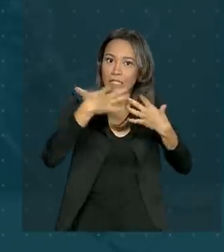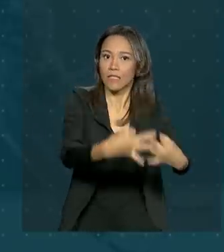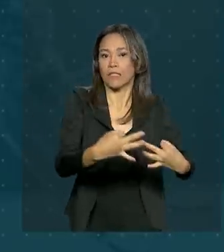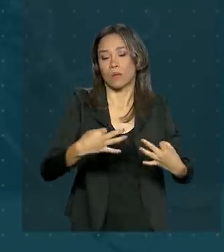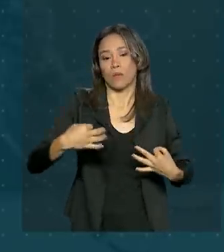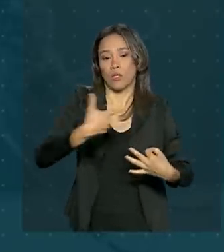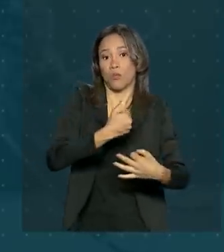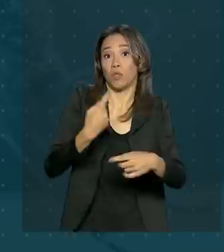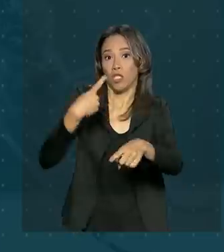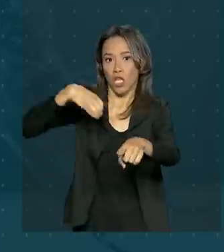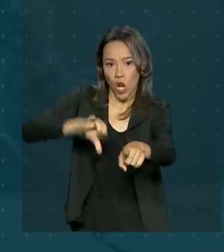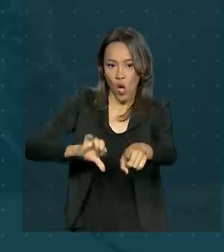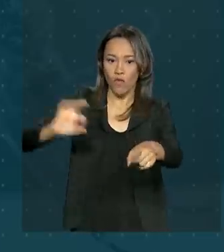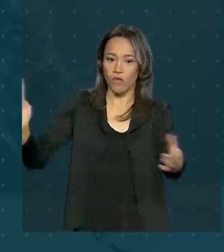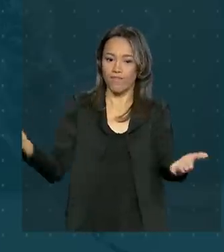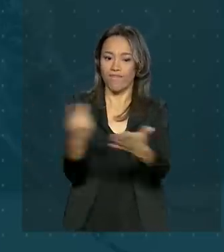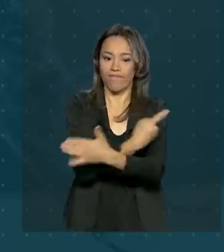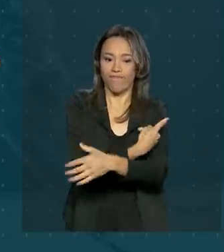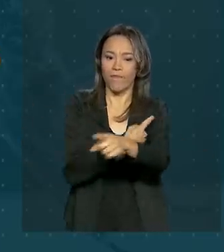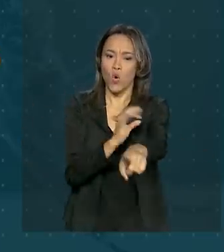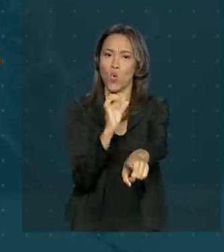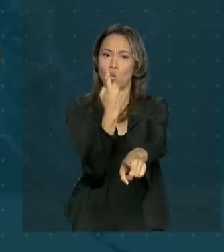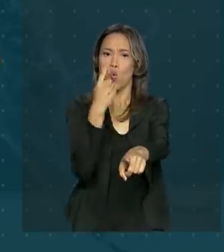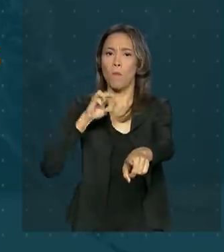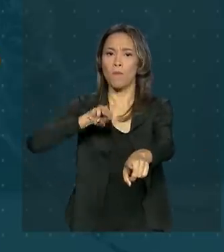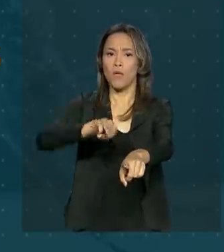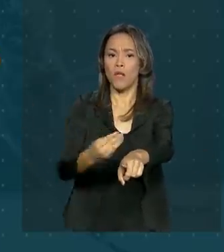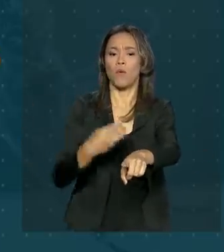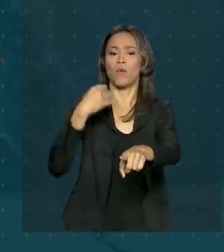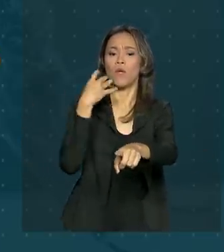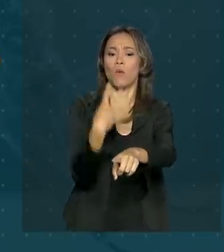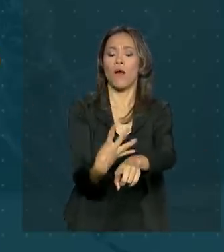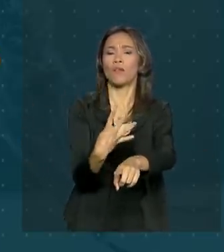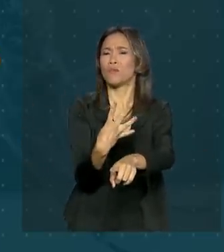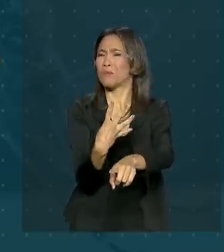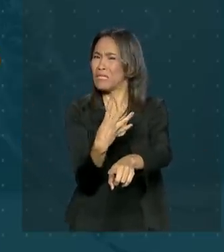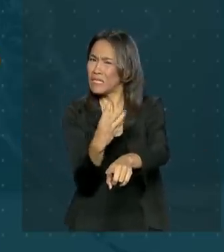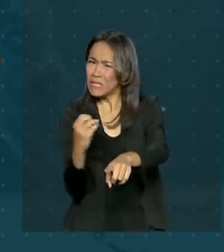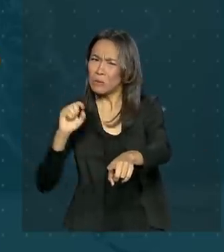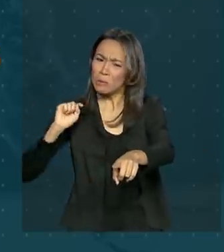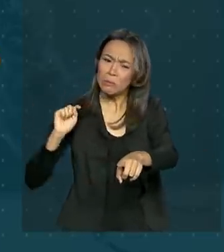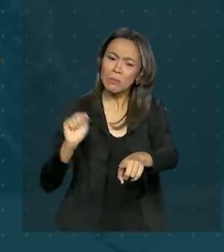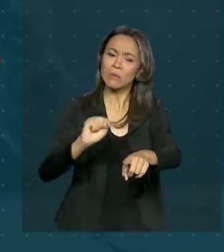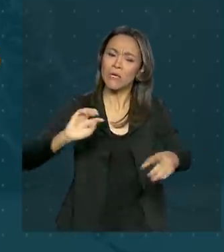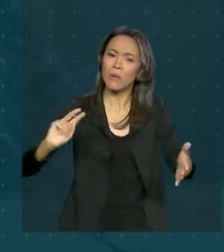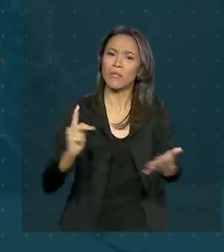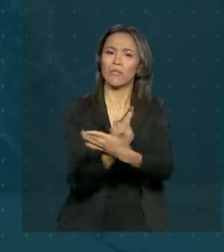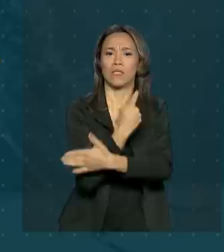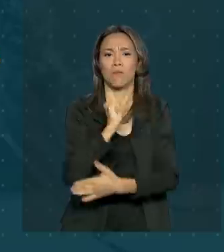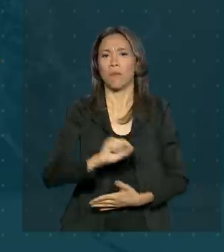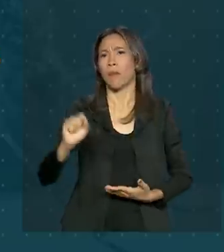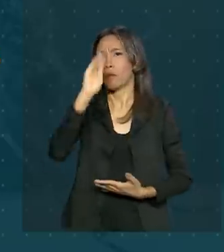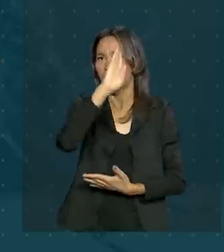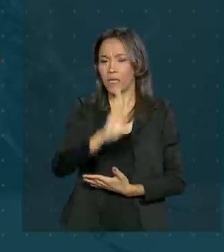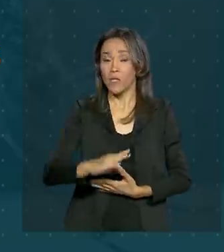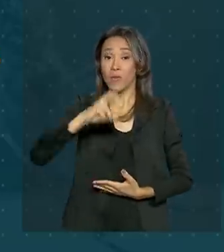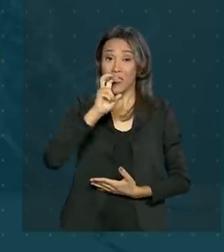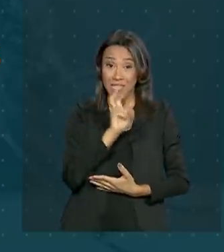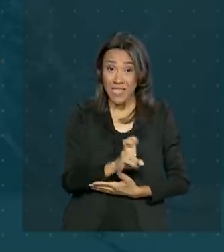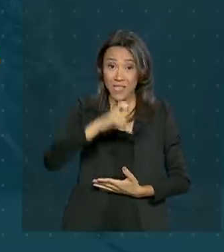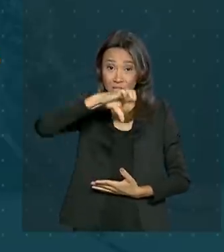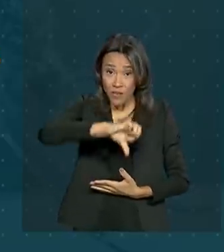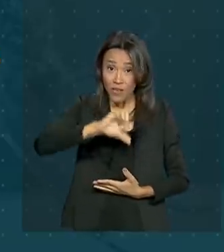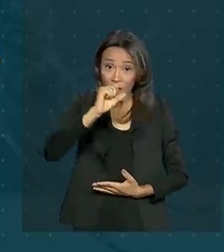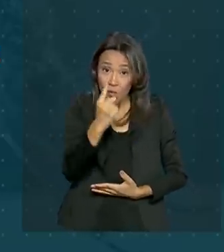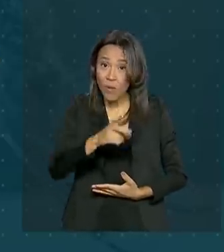2019, foram registrados mais de 1 milhão e 400 mil casos de dengue em todo o país, com 591